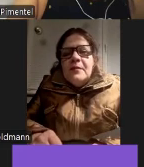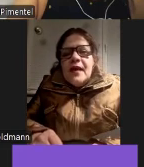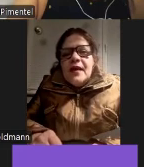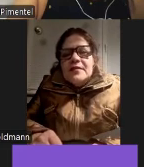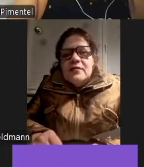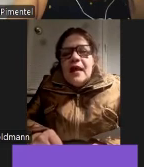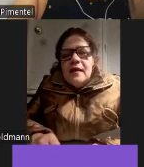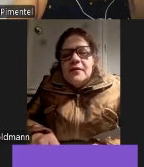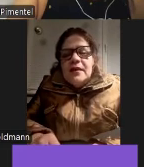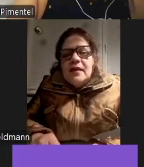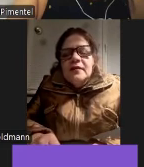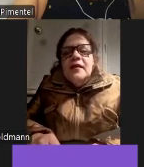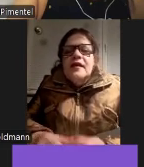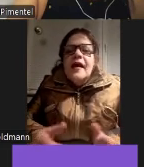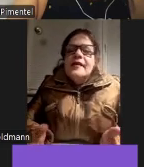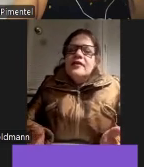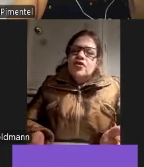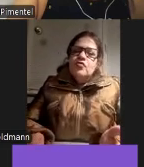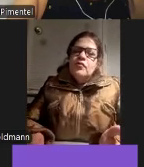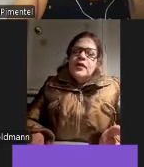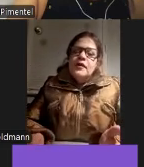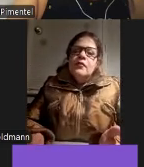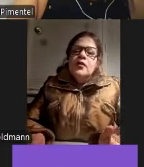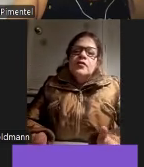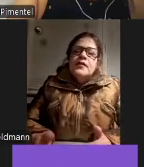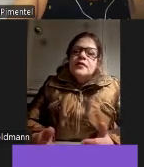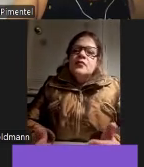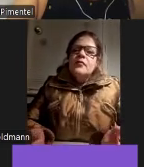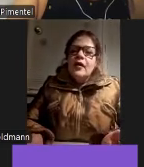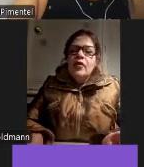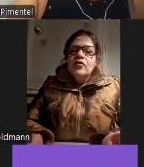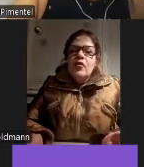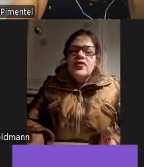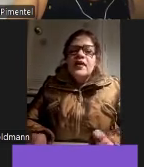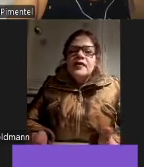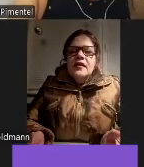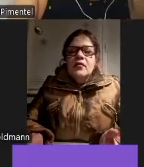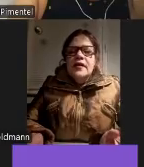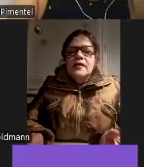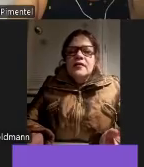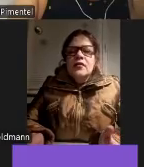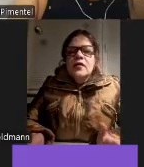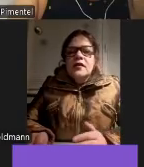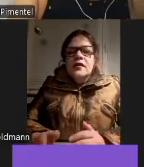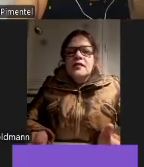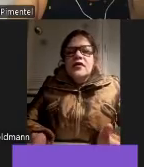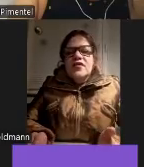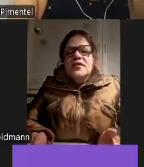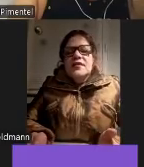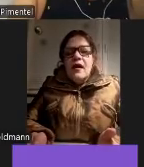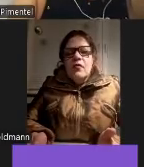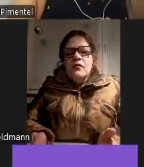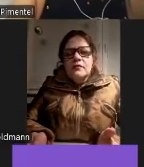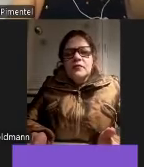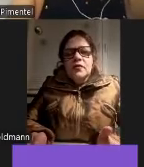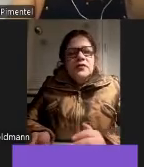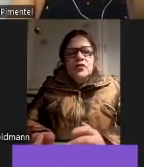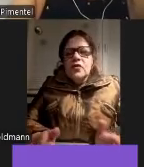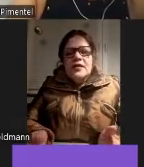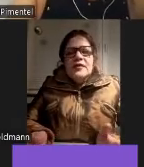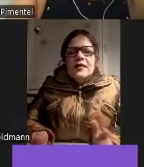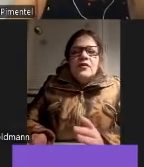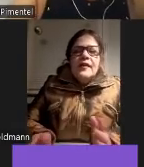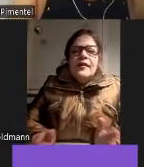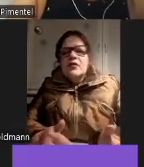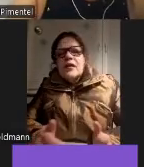na preparação da lâmina? E aí eles descobriram que o tecido maior nosso seria o líquido intersticial, de